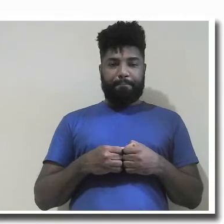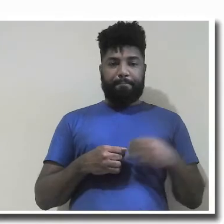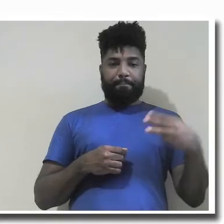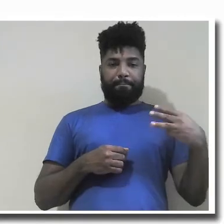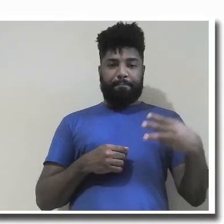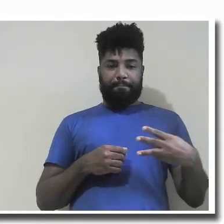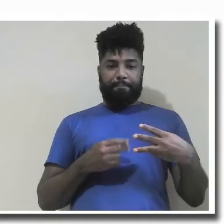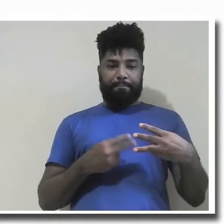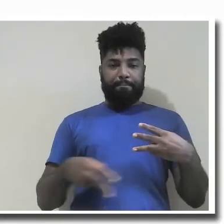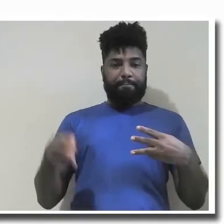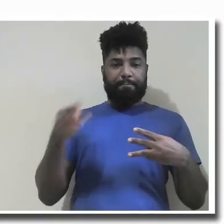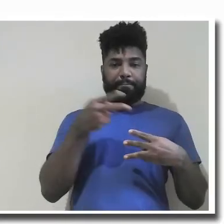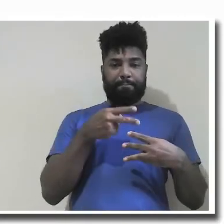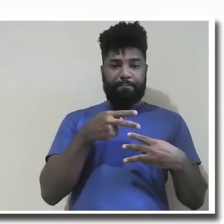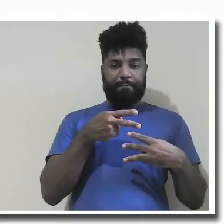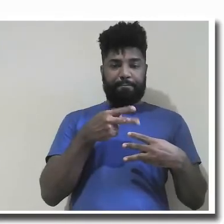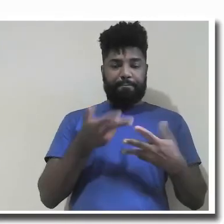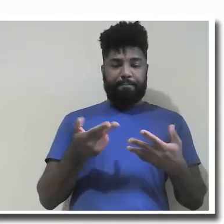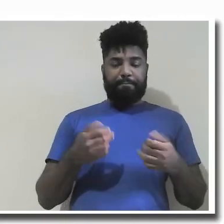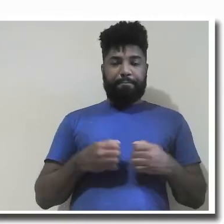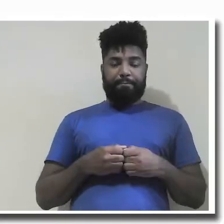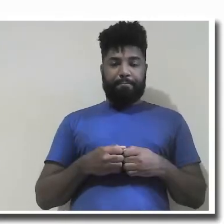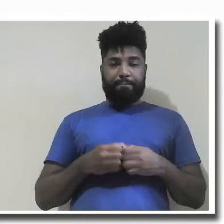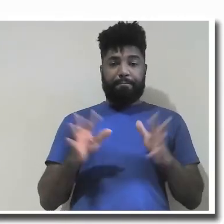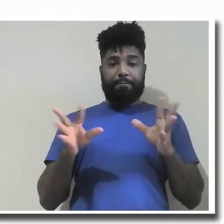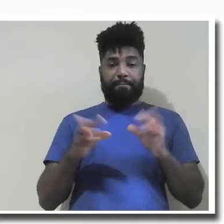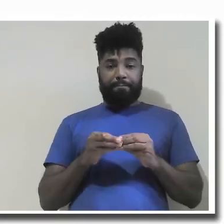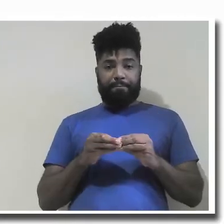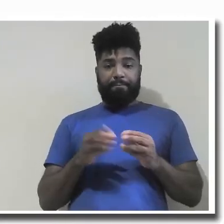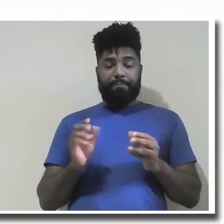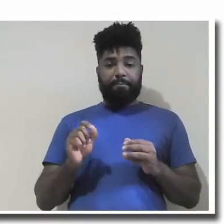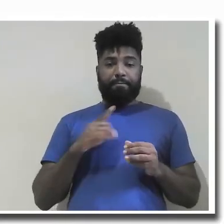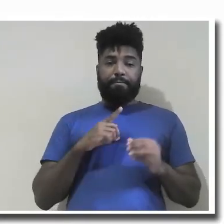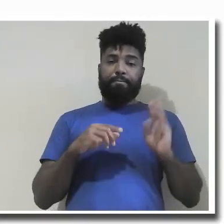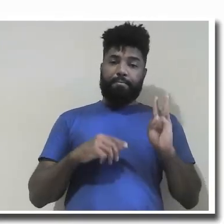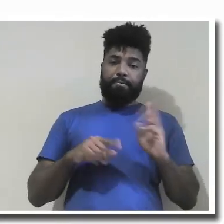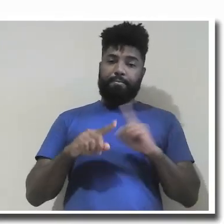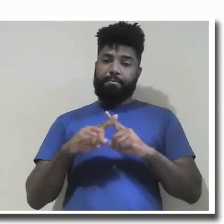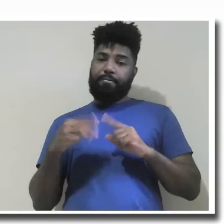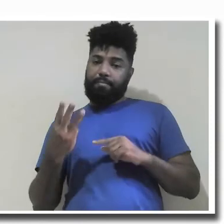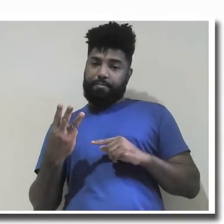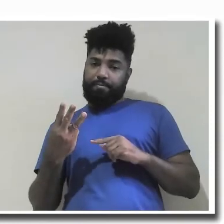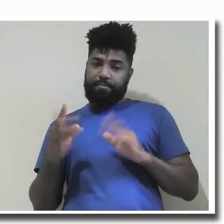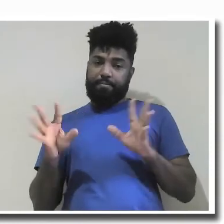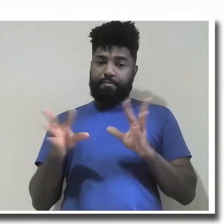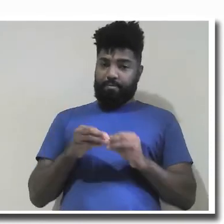3 elevado a 2, 3 ao quadrado, é 3 vezes 3, que é